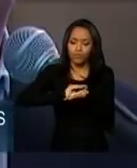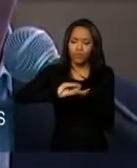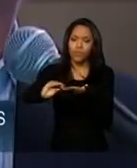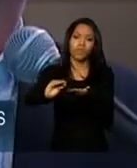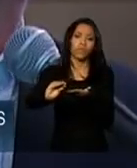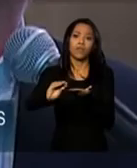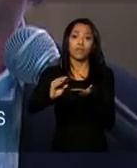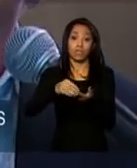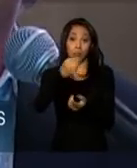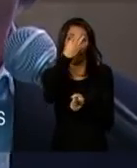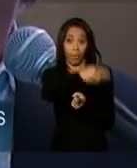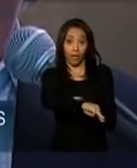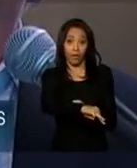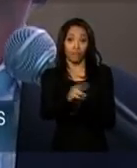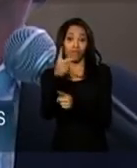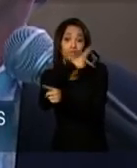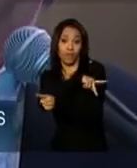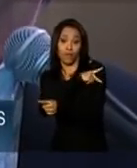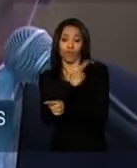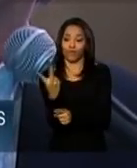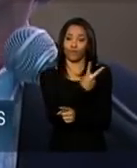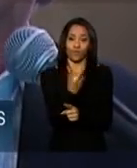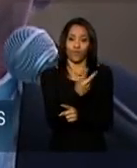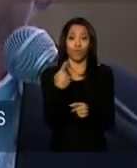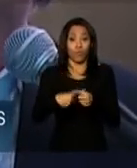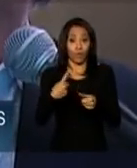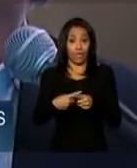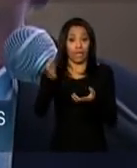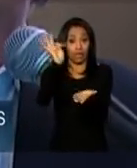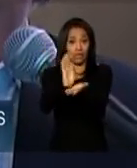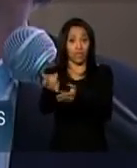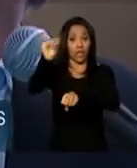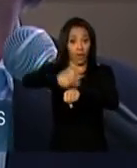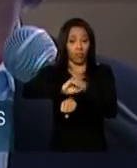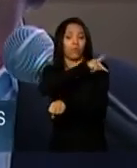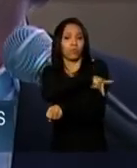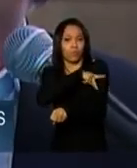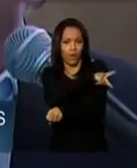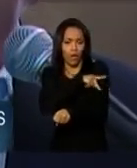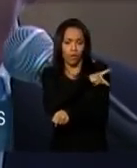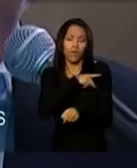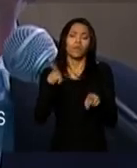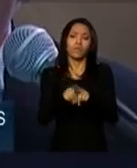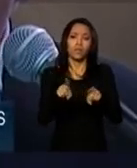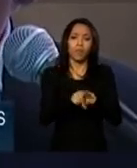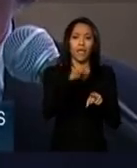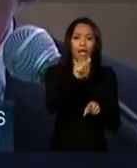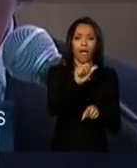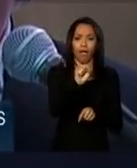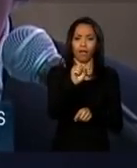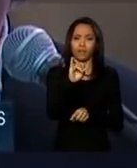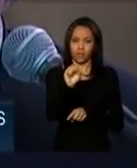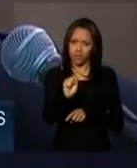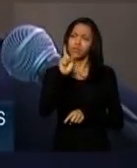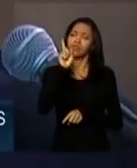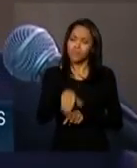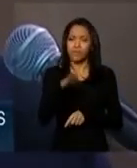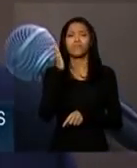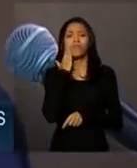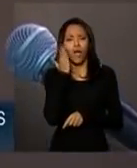Maranhão, porque Teresina, além de ser capital do Piauí, e o deputado Assis Carvalho, que foi secretário de Saúde,